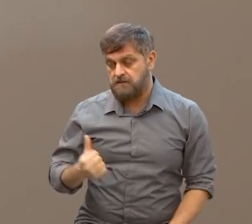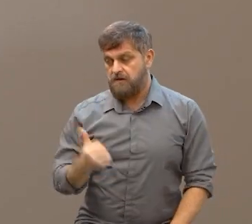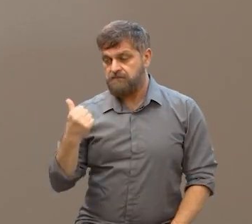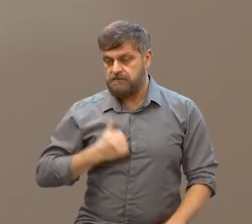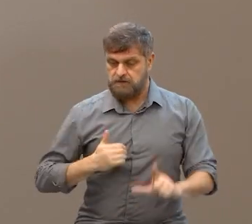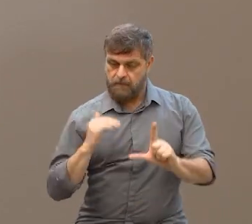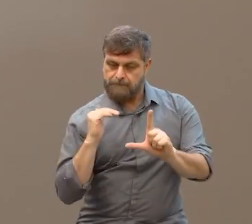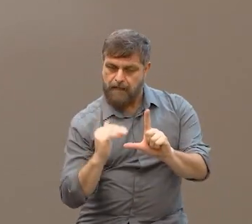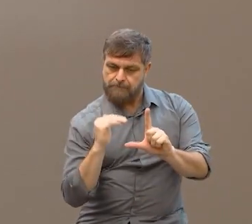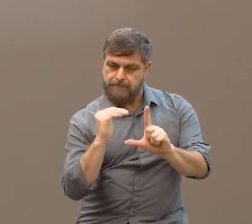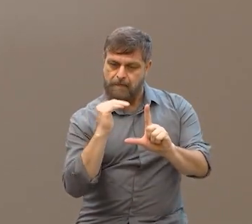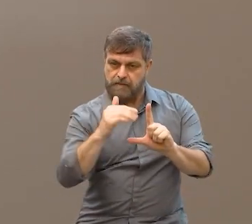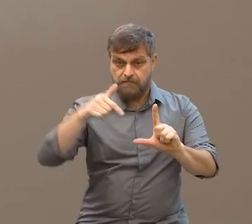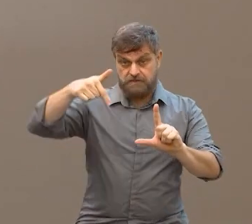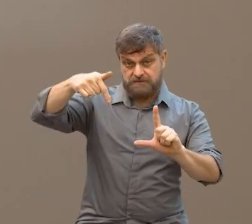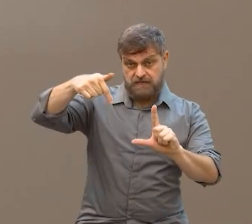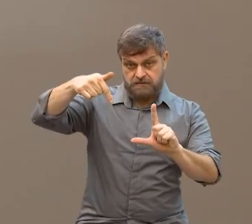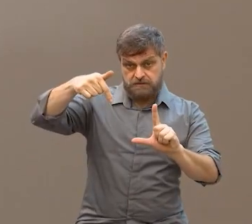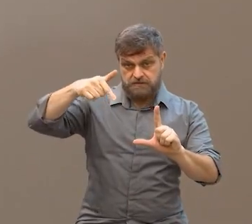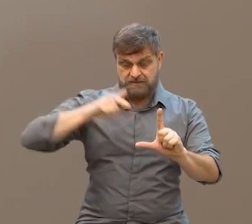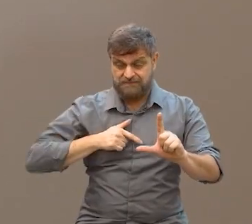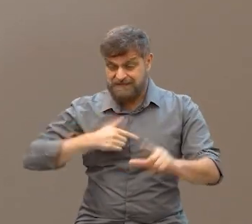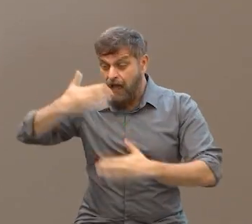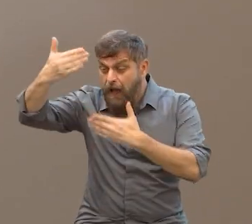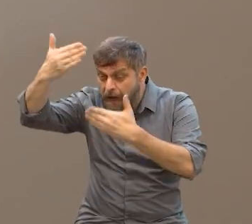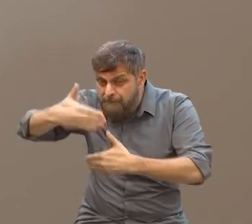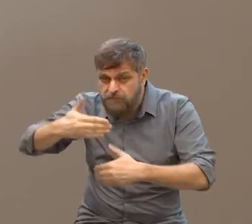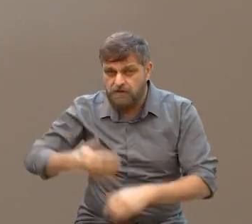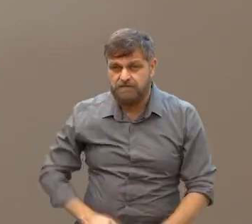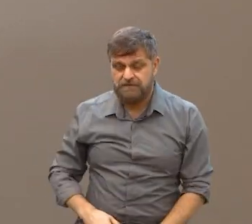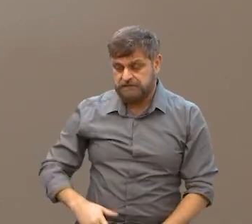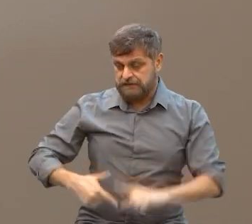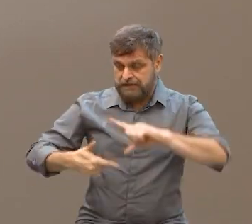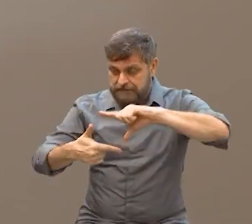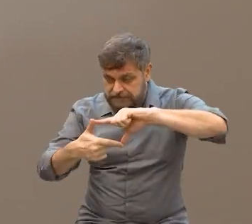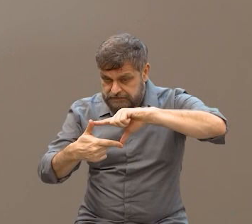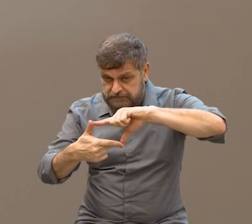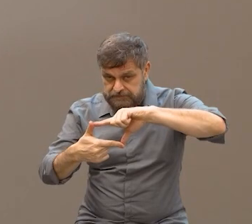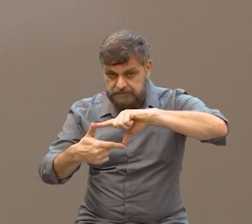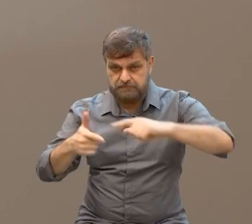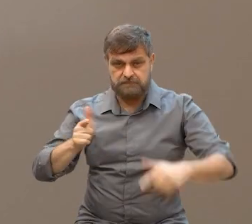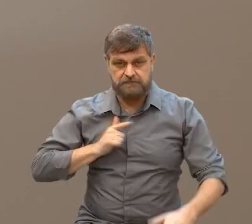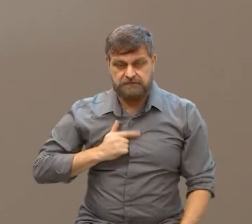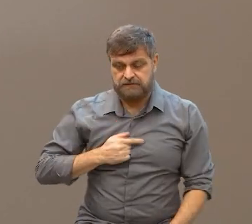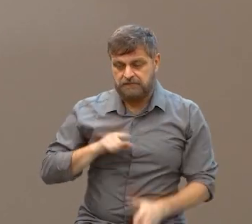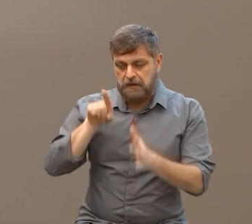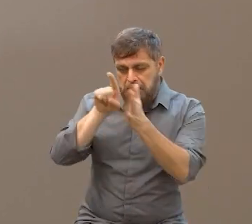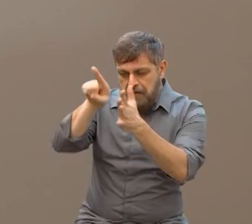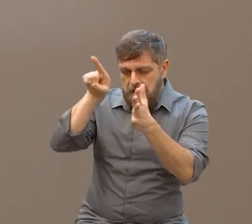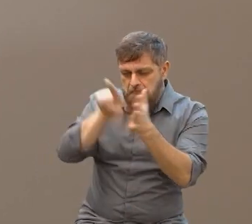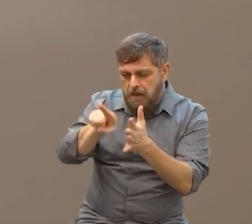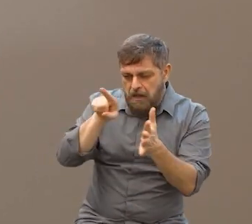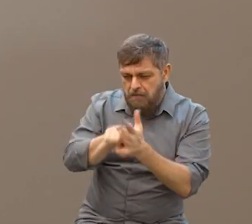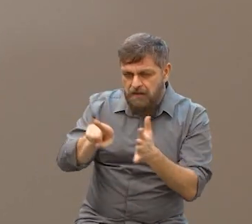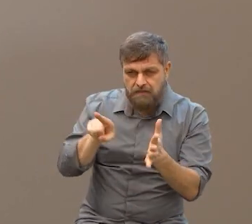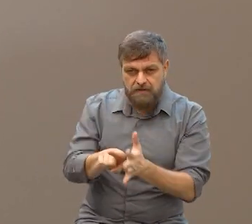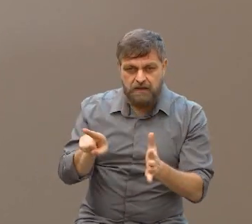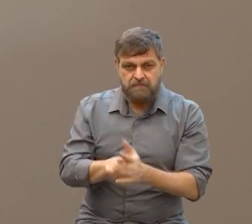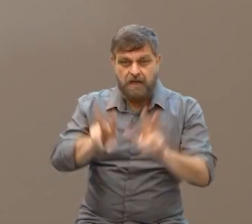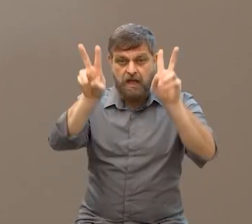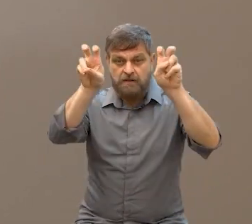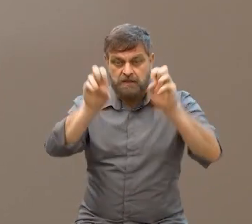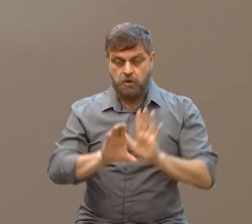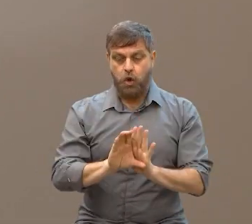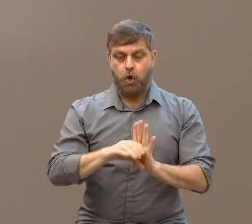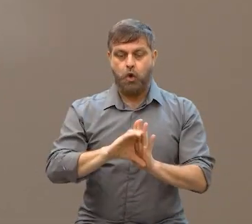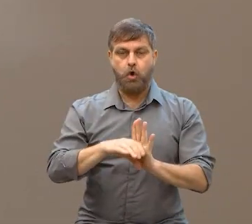você está. Se você fizer uma prova super tradicional, mas as tuas questões forem só no nível 1